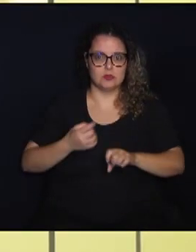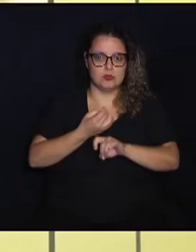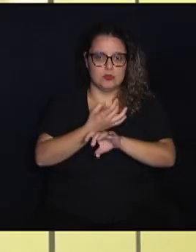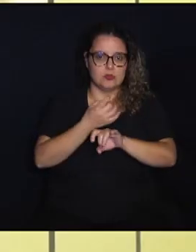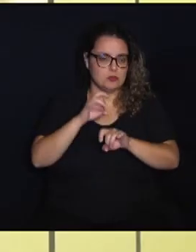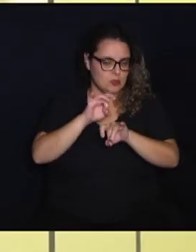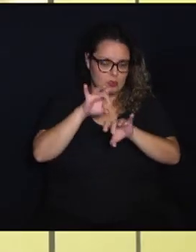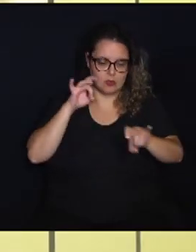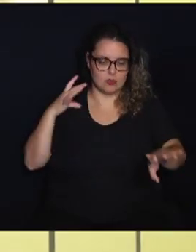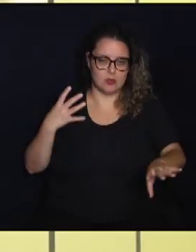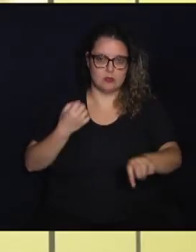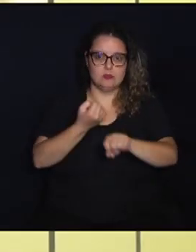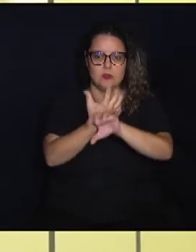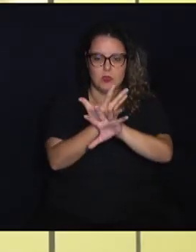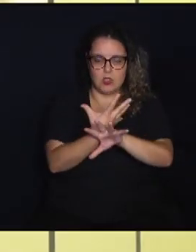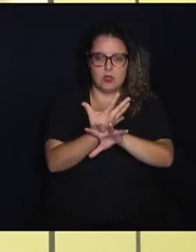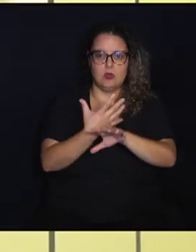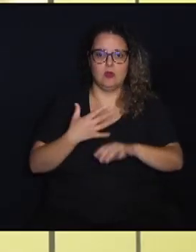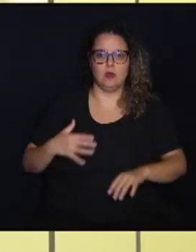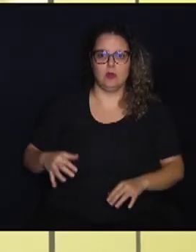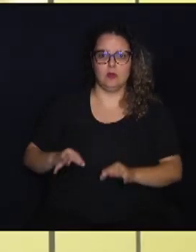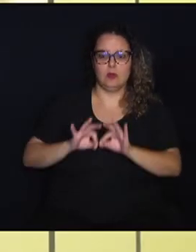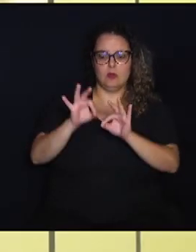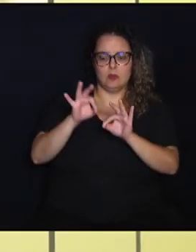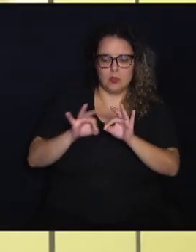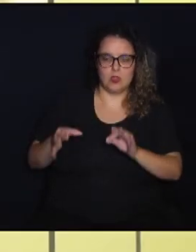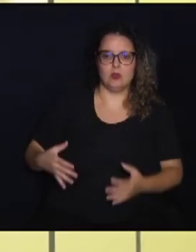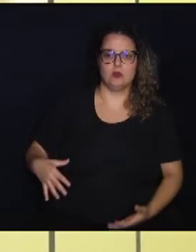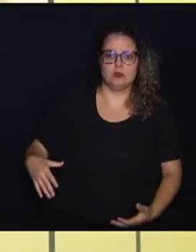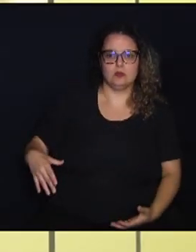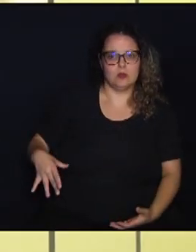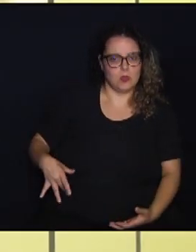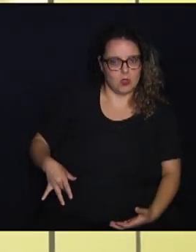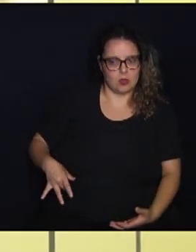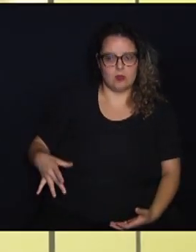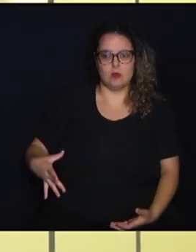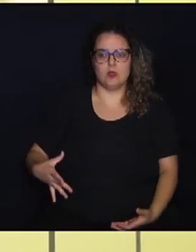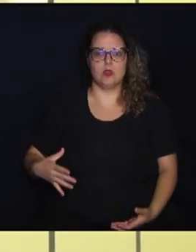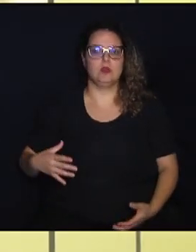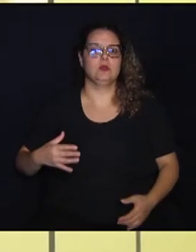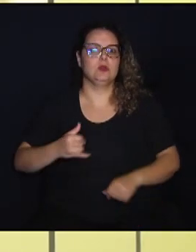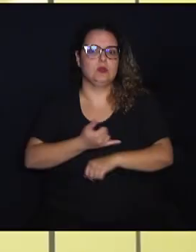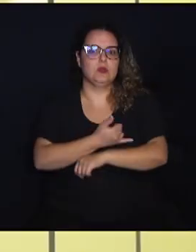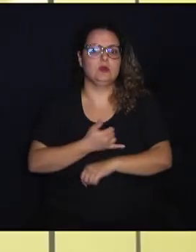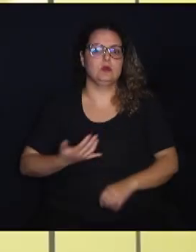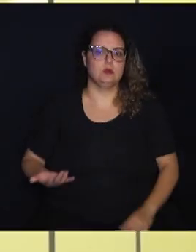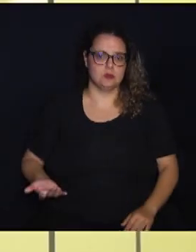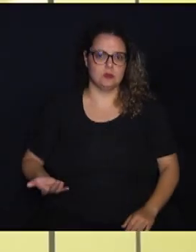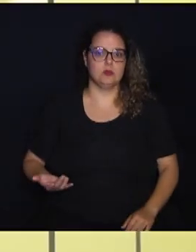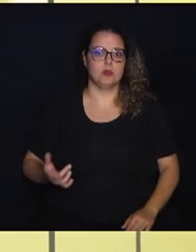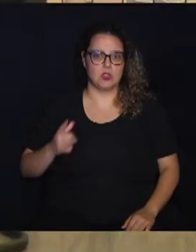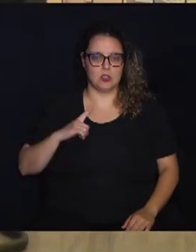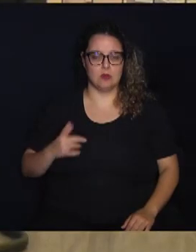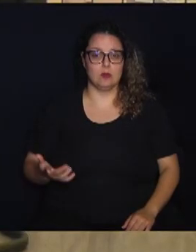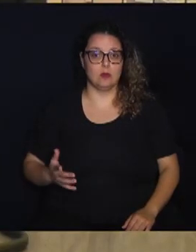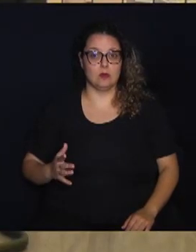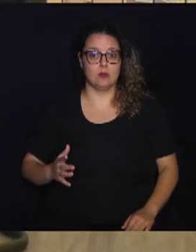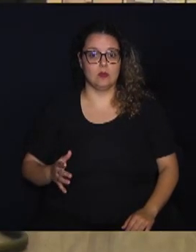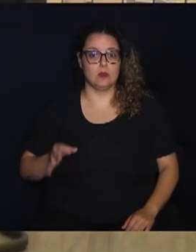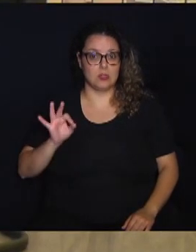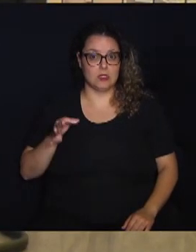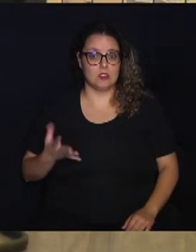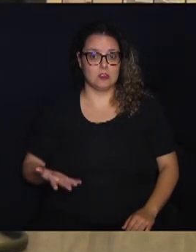mais ou menos o percentual de gordura que o paciente lá tá super certo. Sim, Então, agora quando a gente pensa ainda